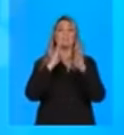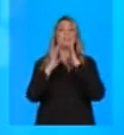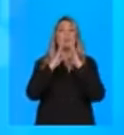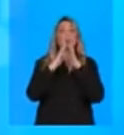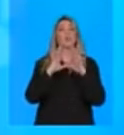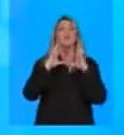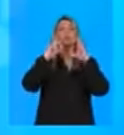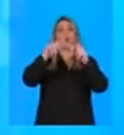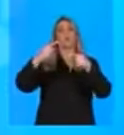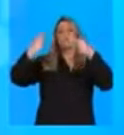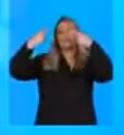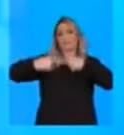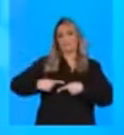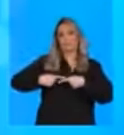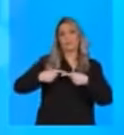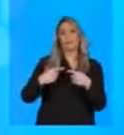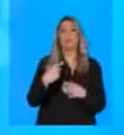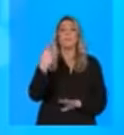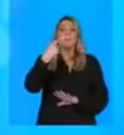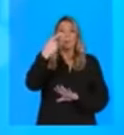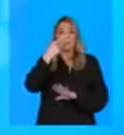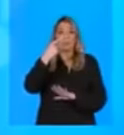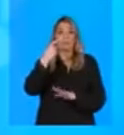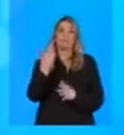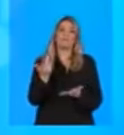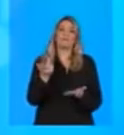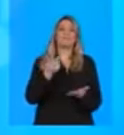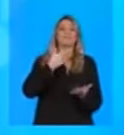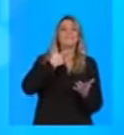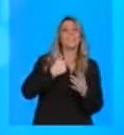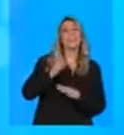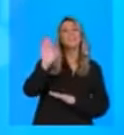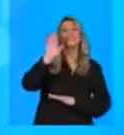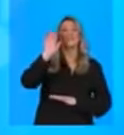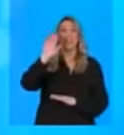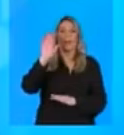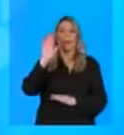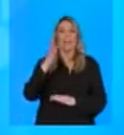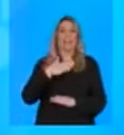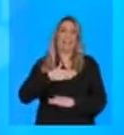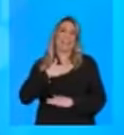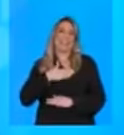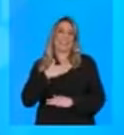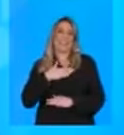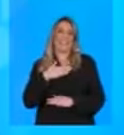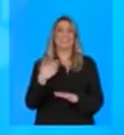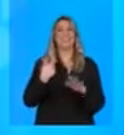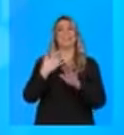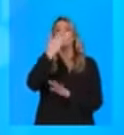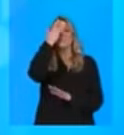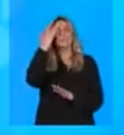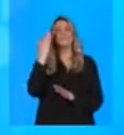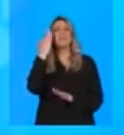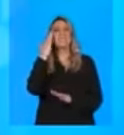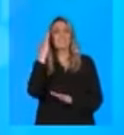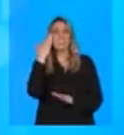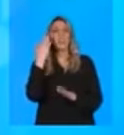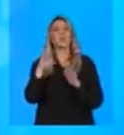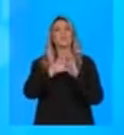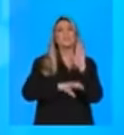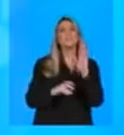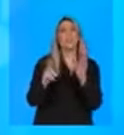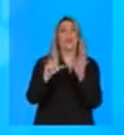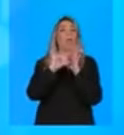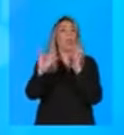os concorrentes primeiro desejar um democrático Tchau querida as pessoas têm que entender né que a constituição e a lei tem que